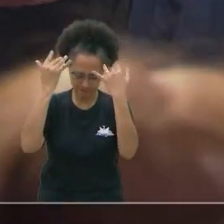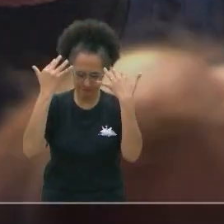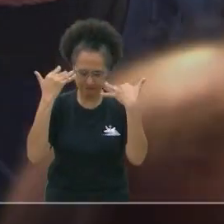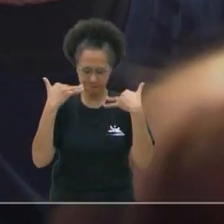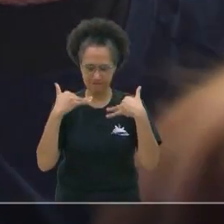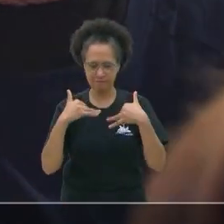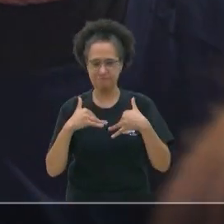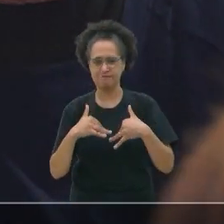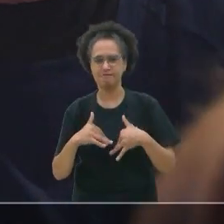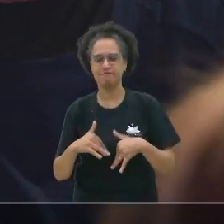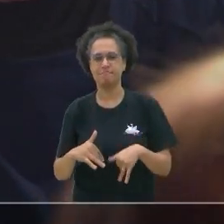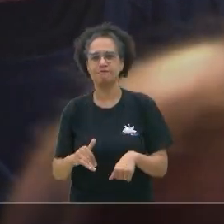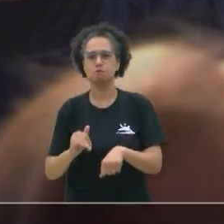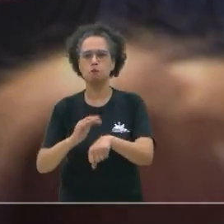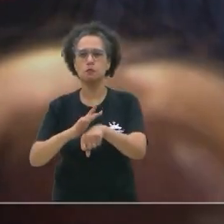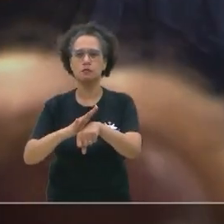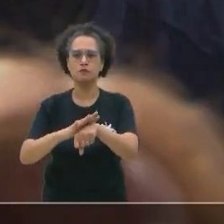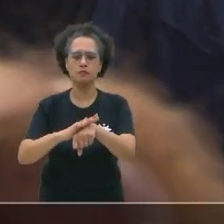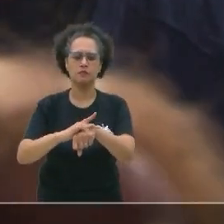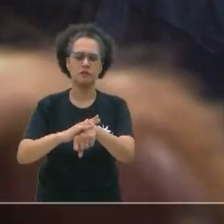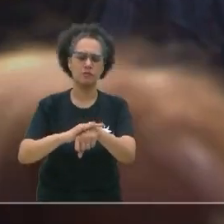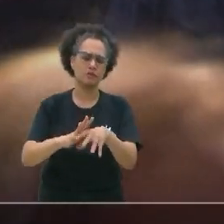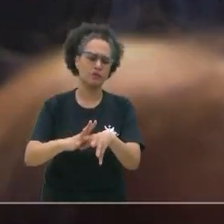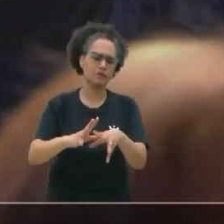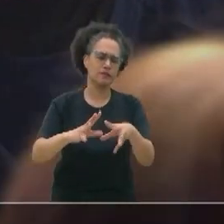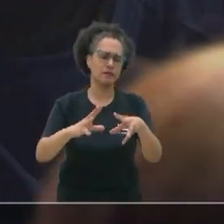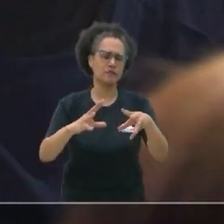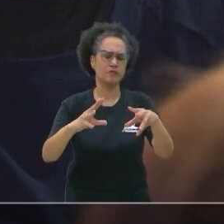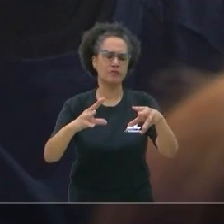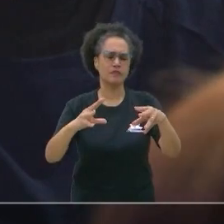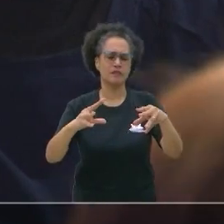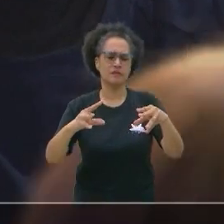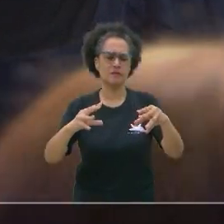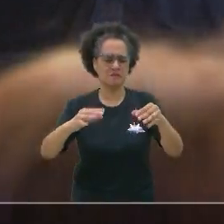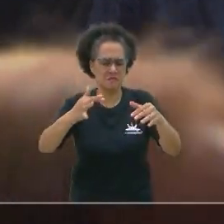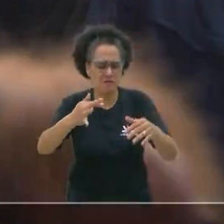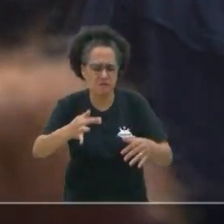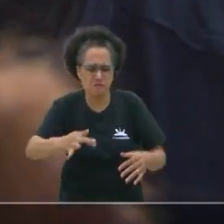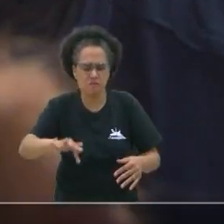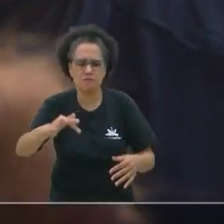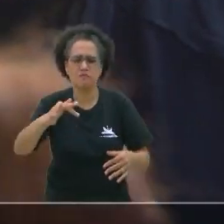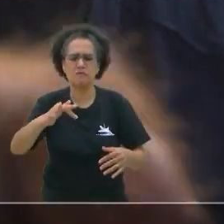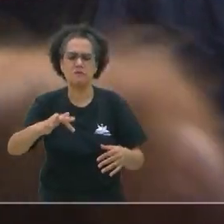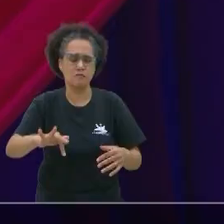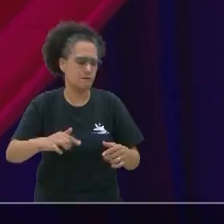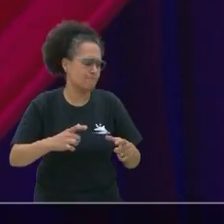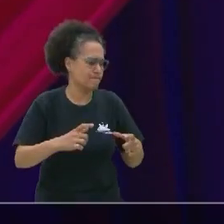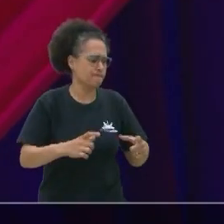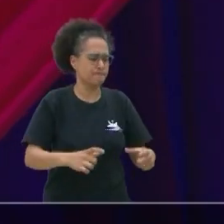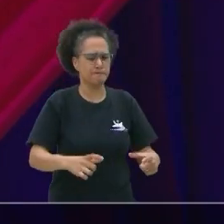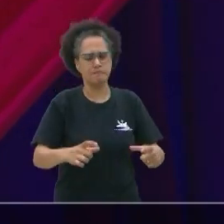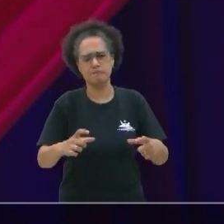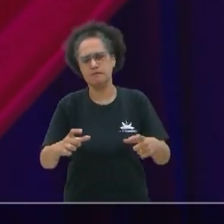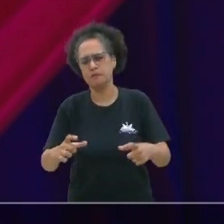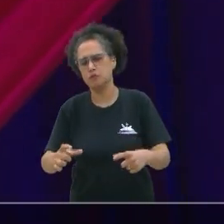pra ele. Cura, Senhor, onde dói. Cura, Senhor, onde